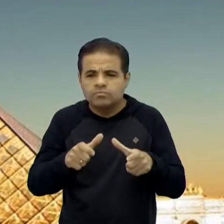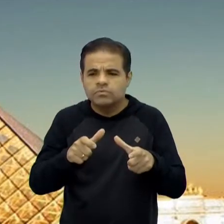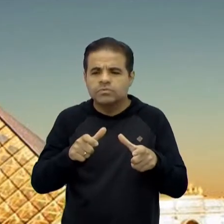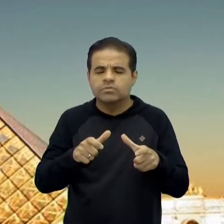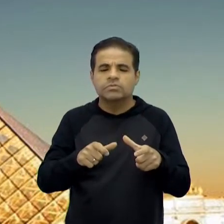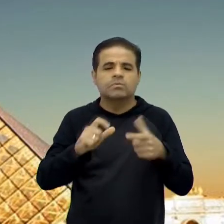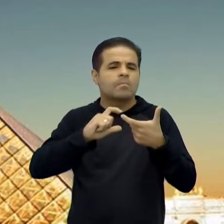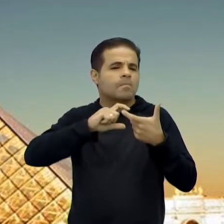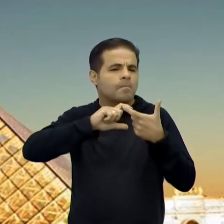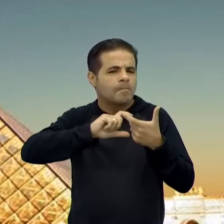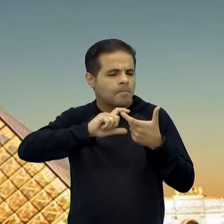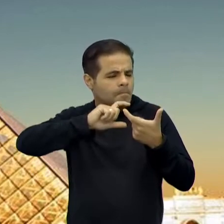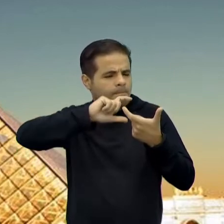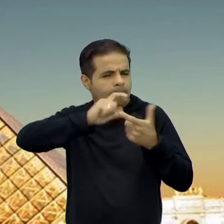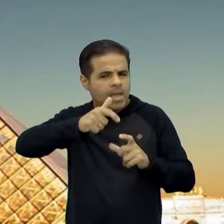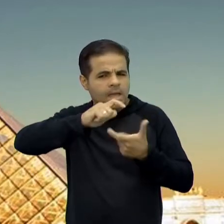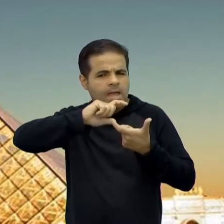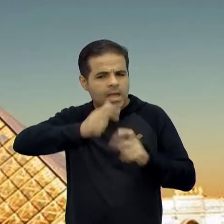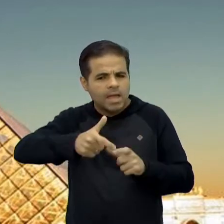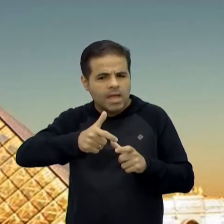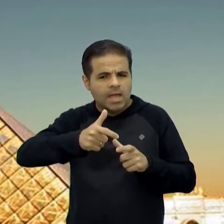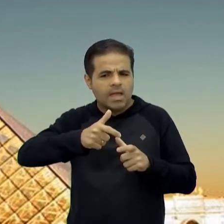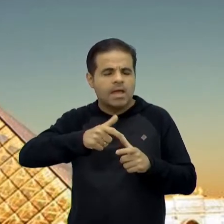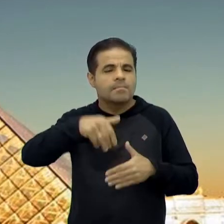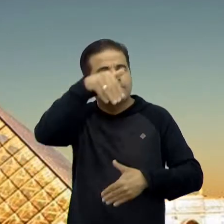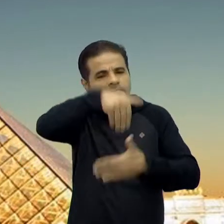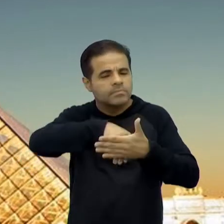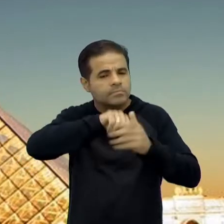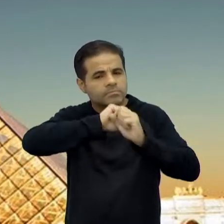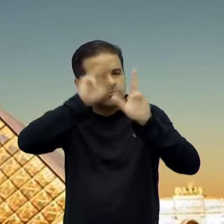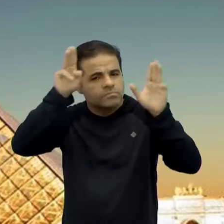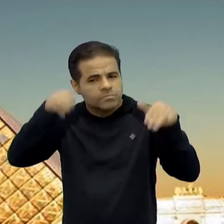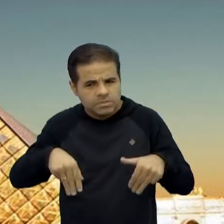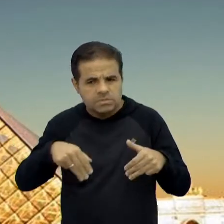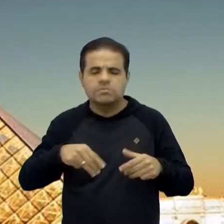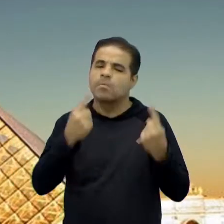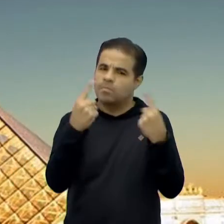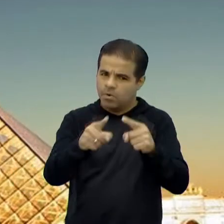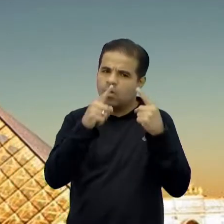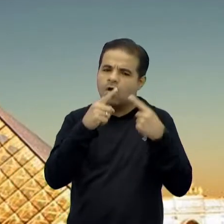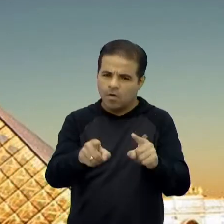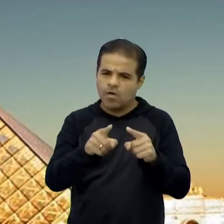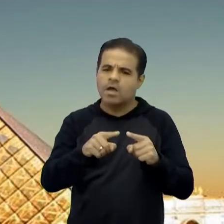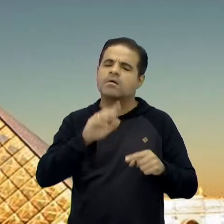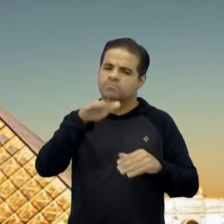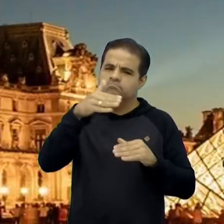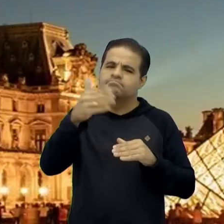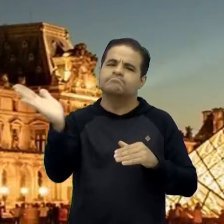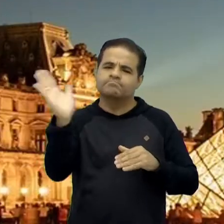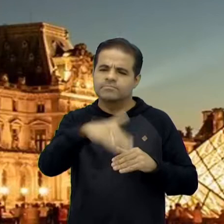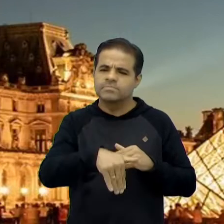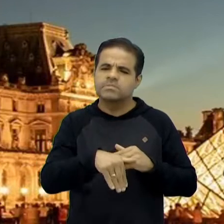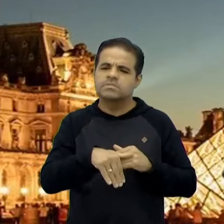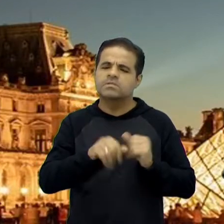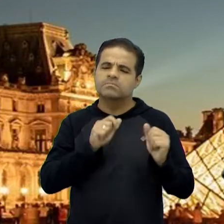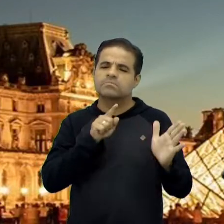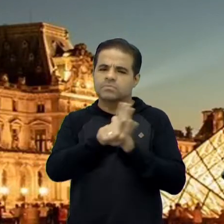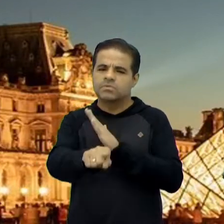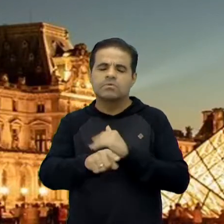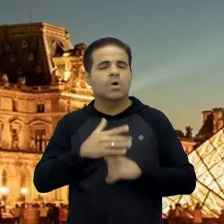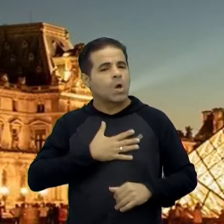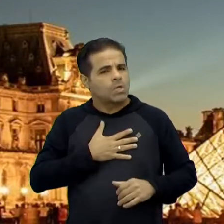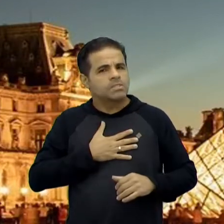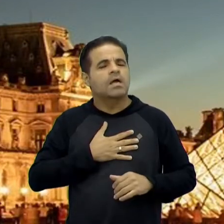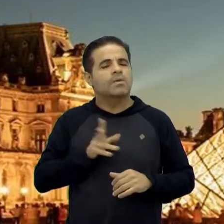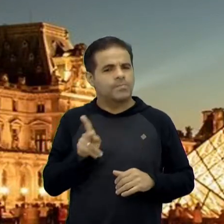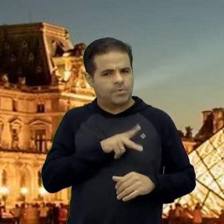o meme dentro de um museu, né? Eu já estou provocando porque eu sei que a resposta virá ao correr desta aula. Eu gostei aí